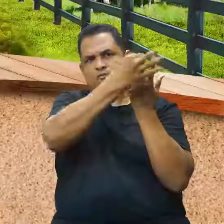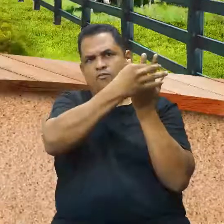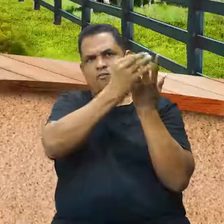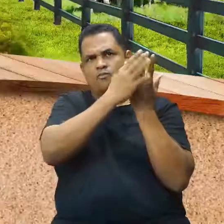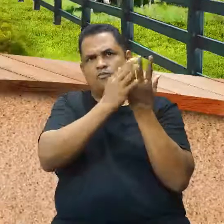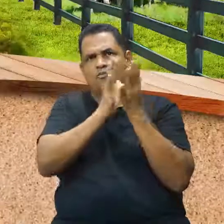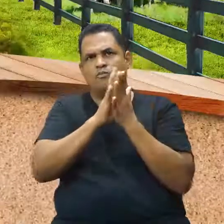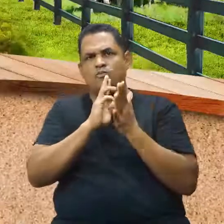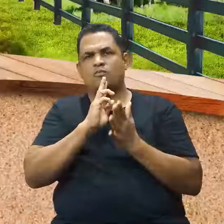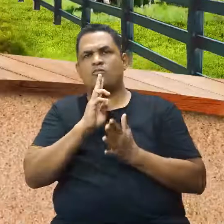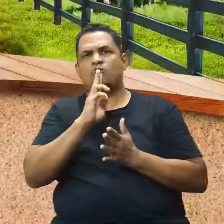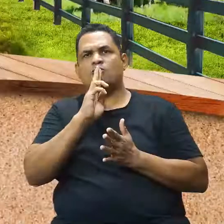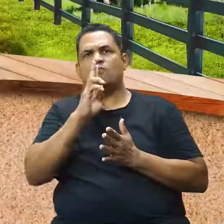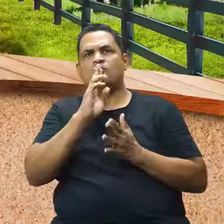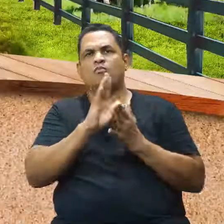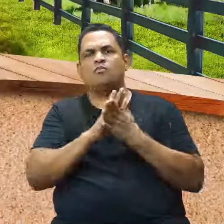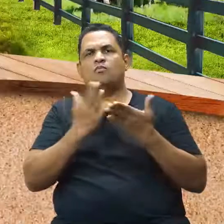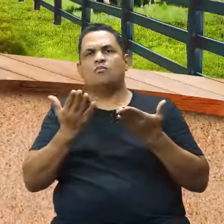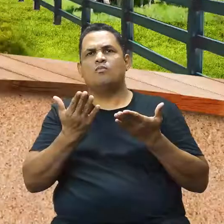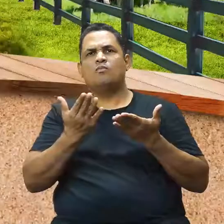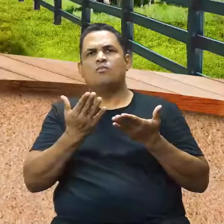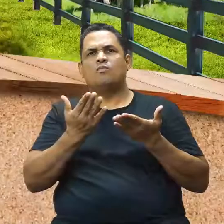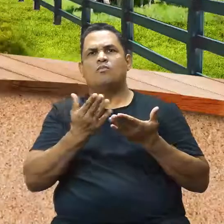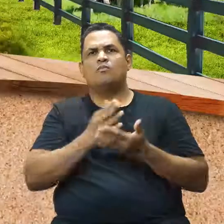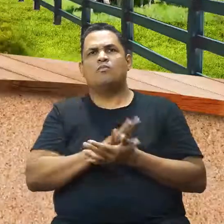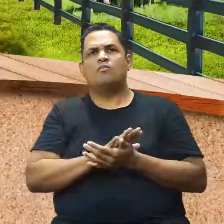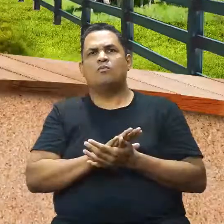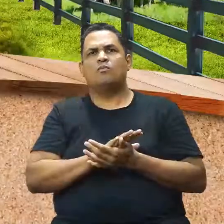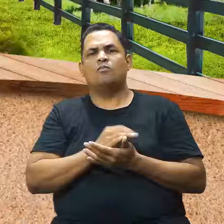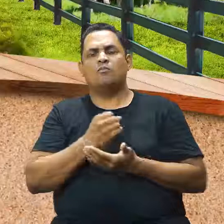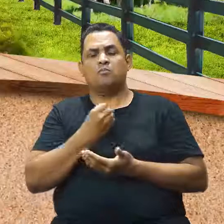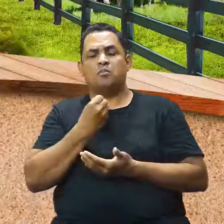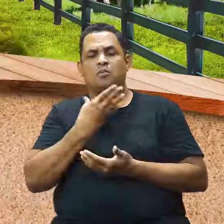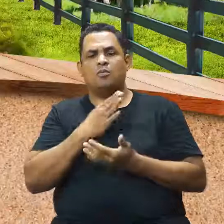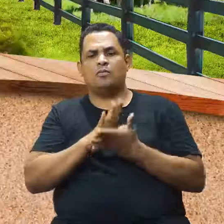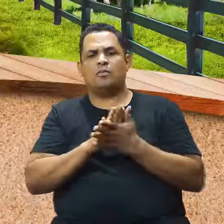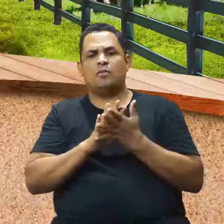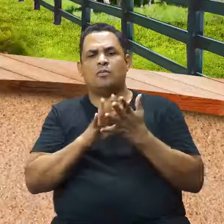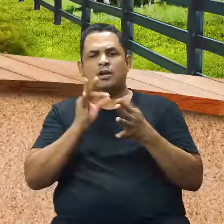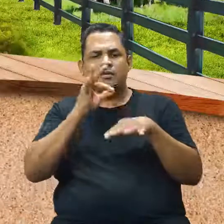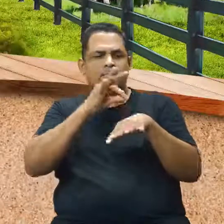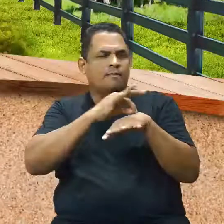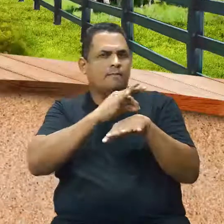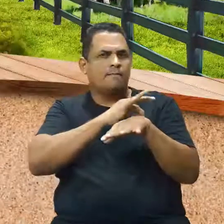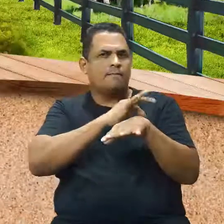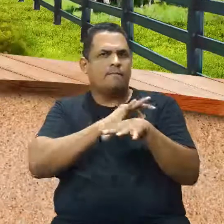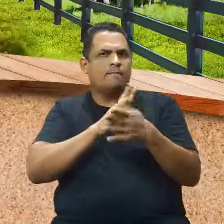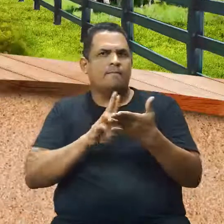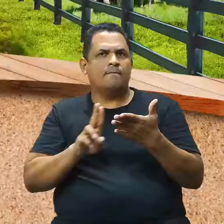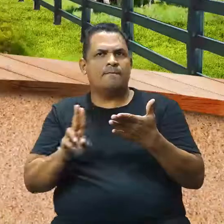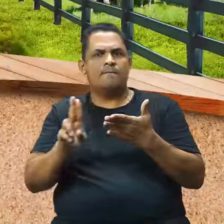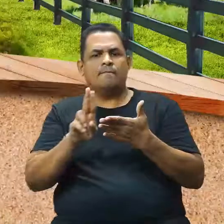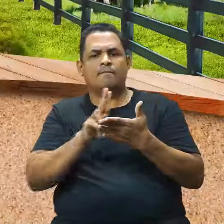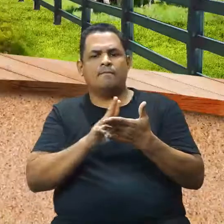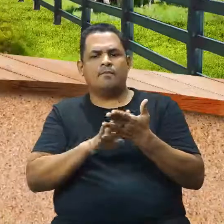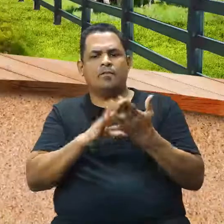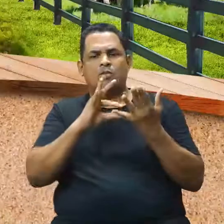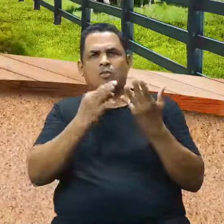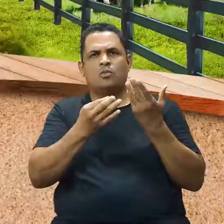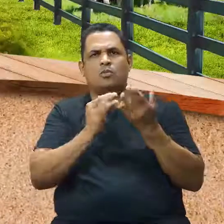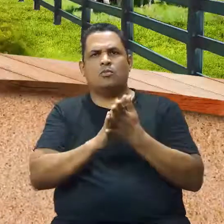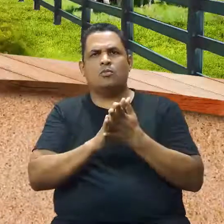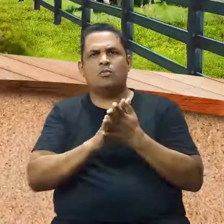em um processo de produção bom para que as formigas utilizem essas folhas